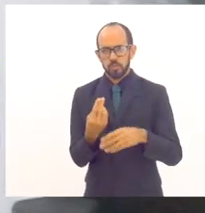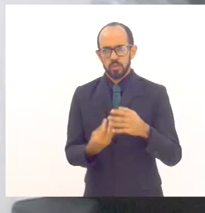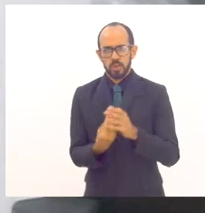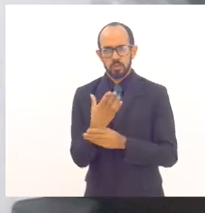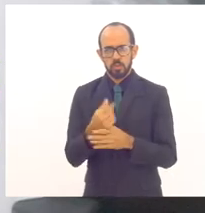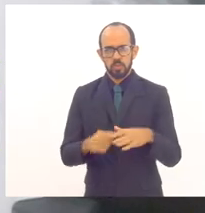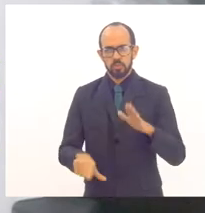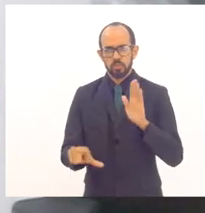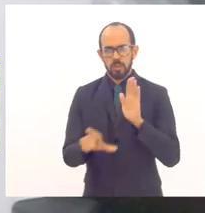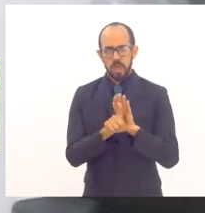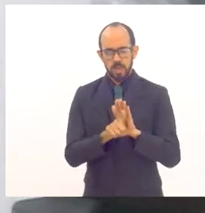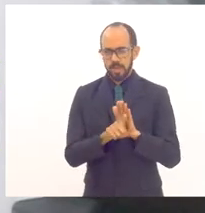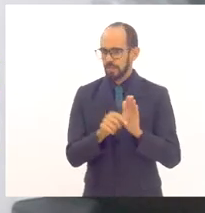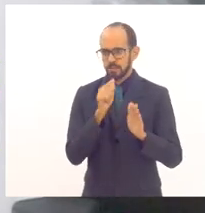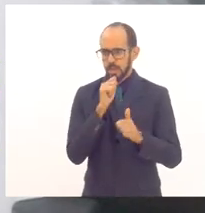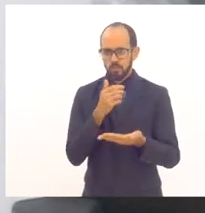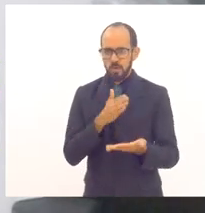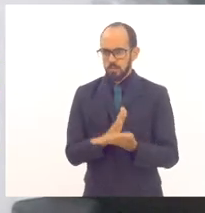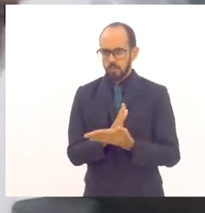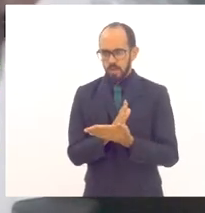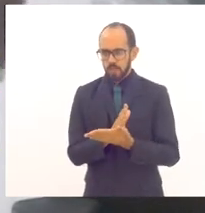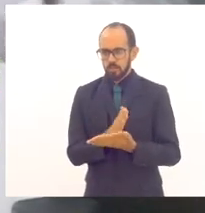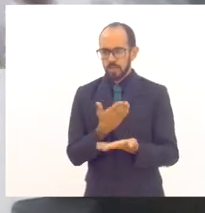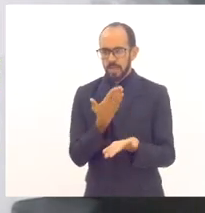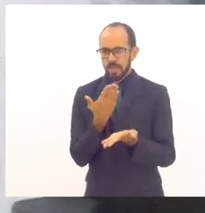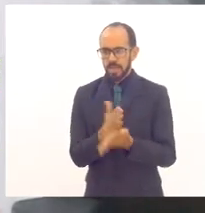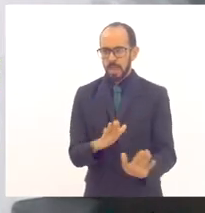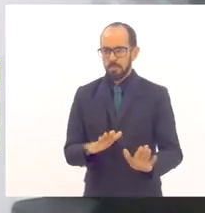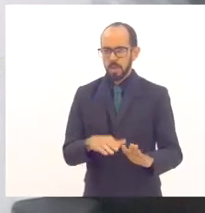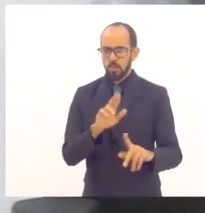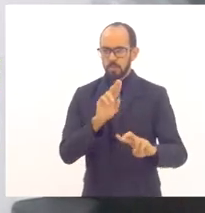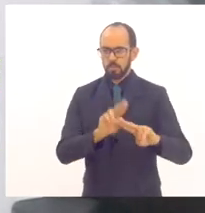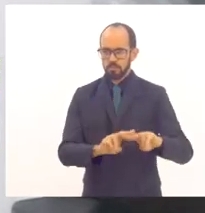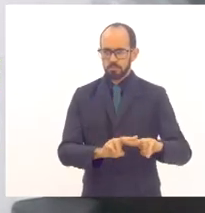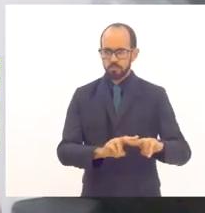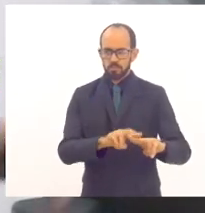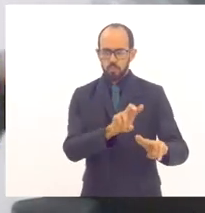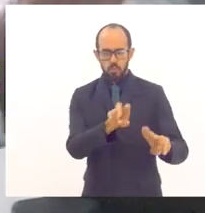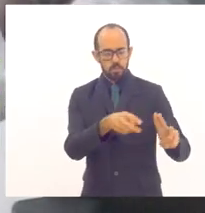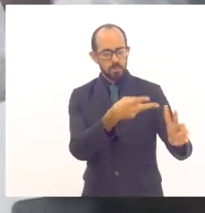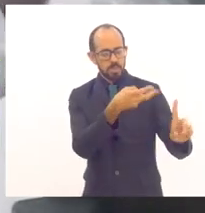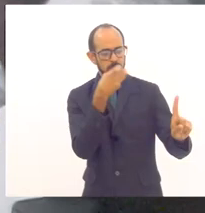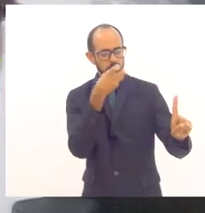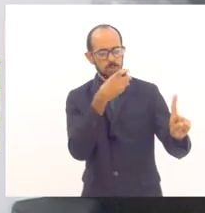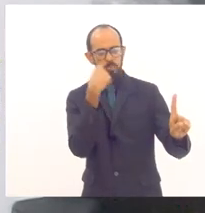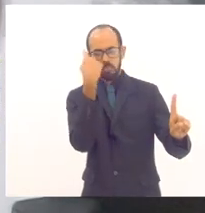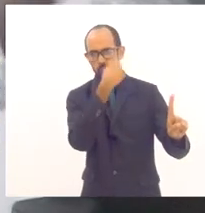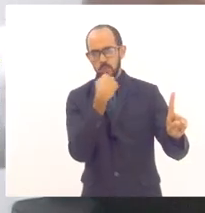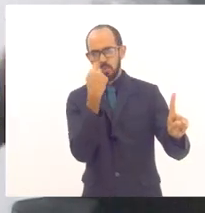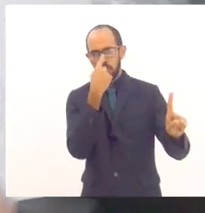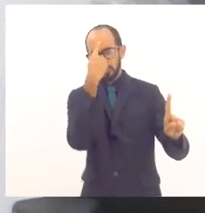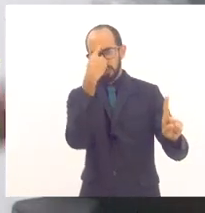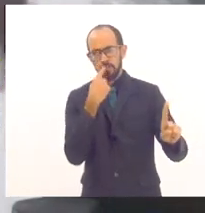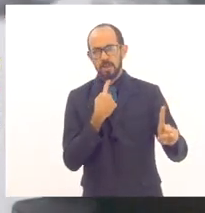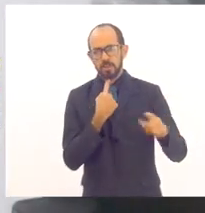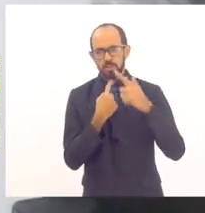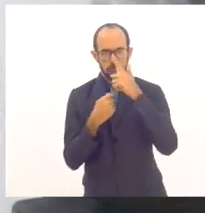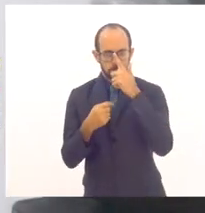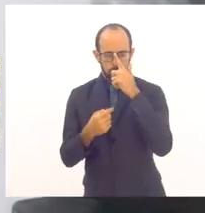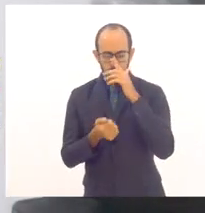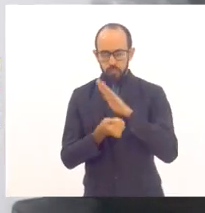projeto que não foi aprovado ainda, que acaba com a prisão por reconhecimento fotográfico, que tem levado centenas de